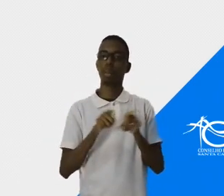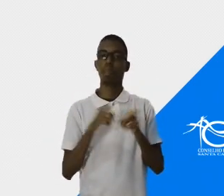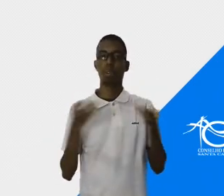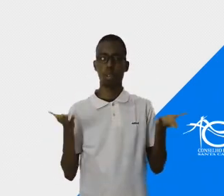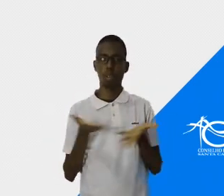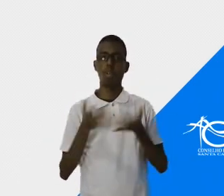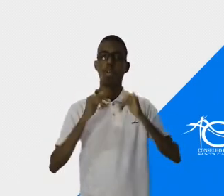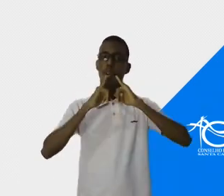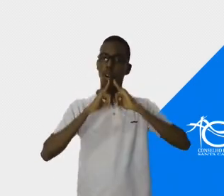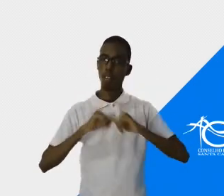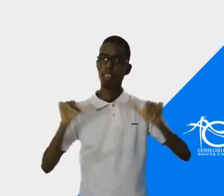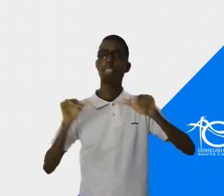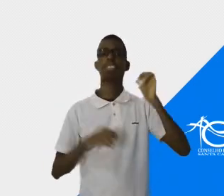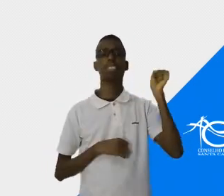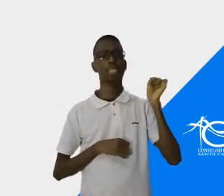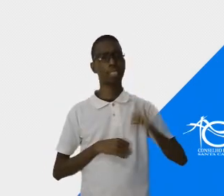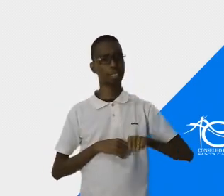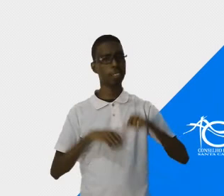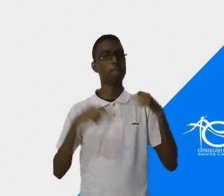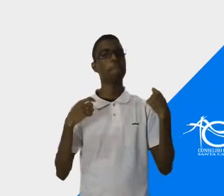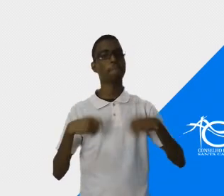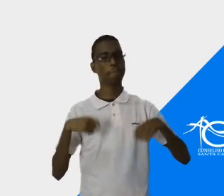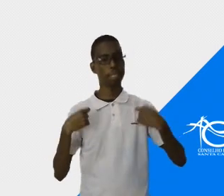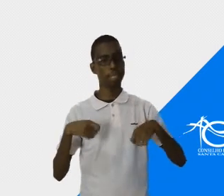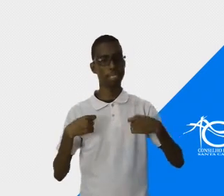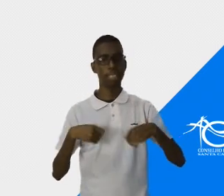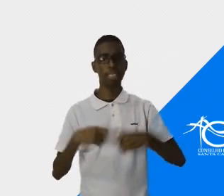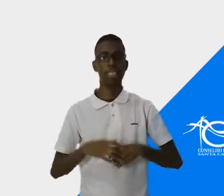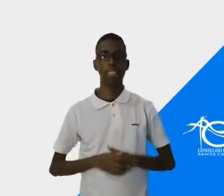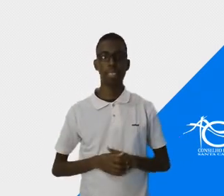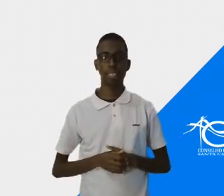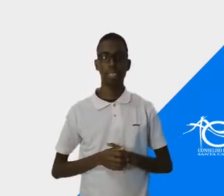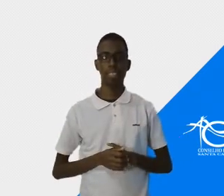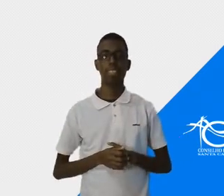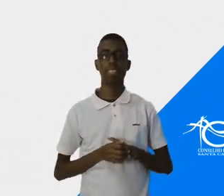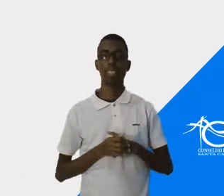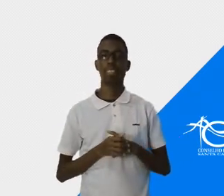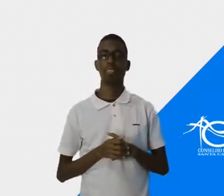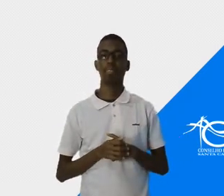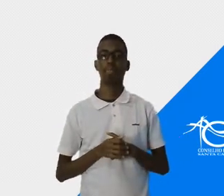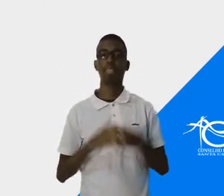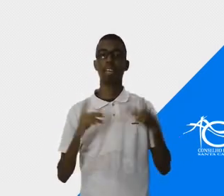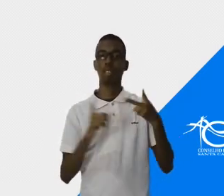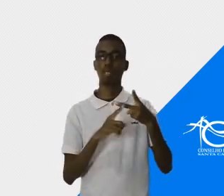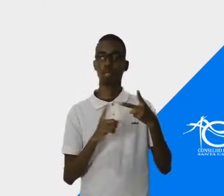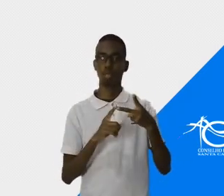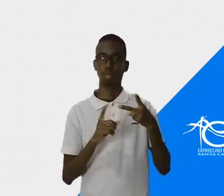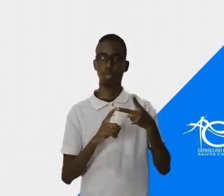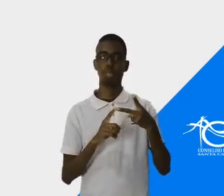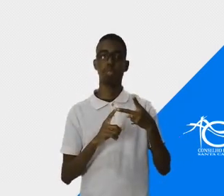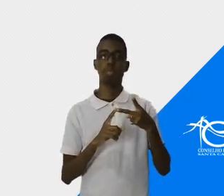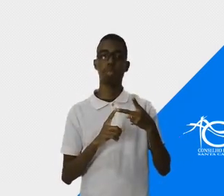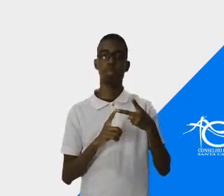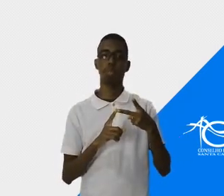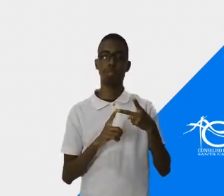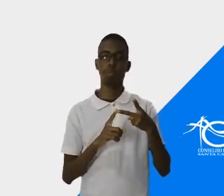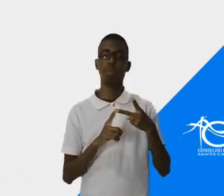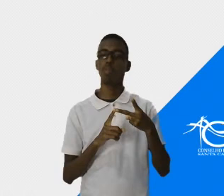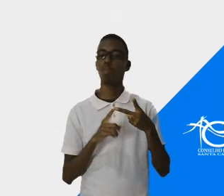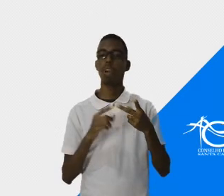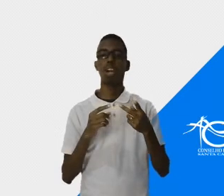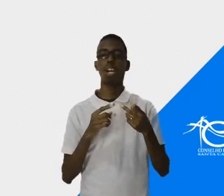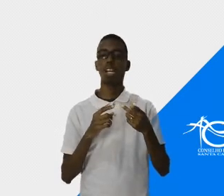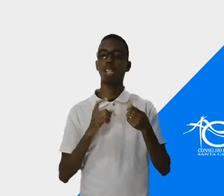necessidade. No segundo ponto, dessa ancoragem dessa palestra, eu vou discutir um pouco algumas